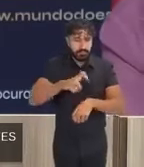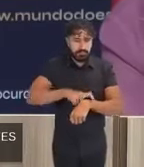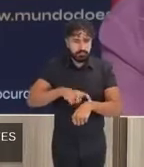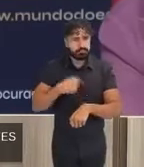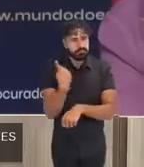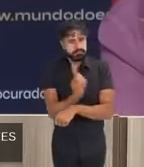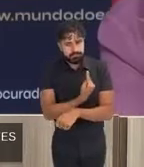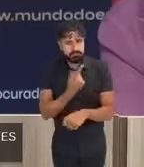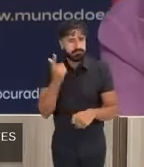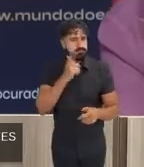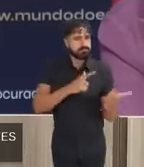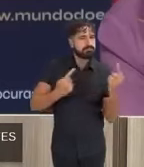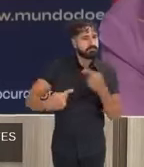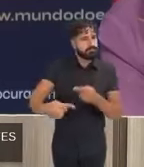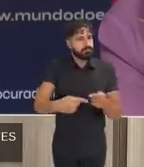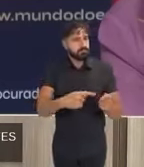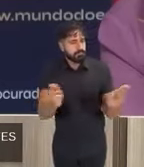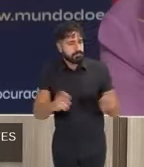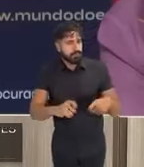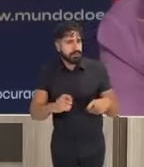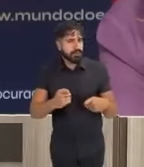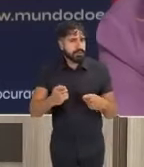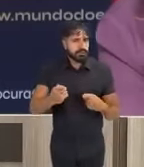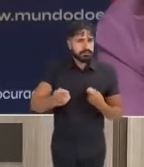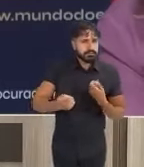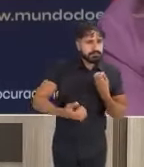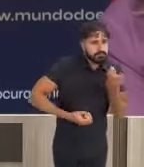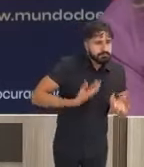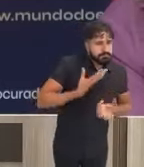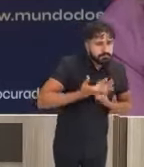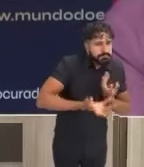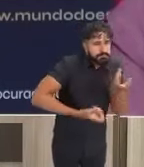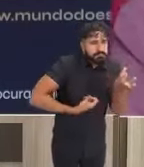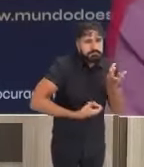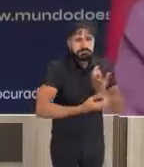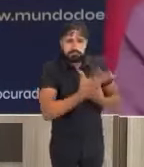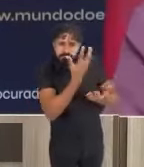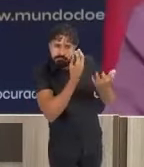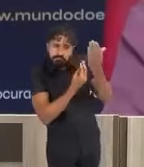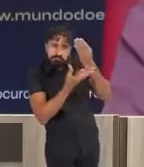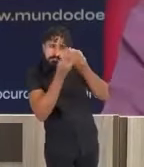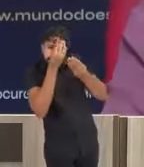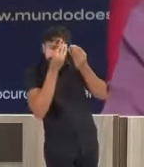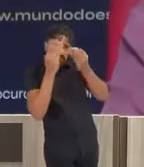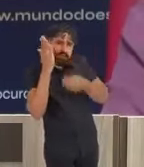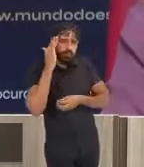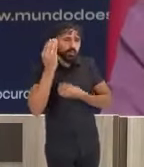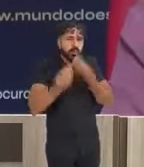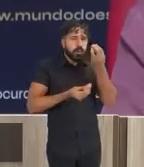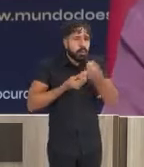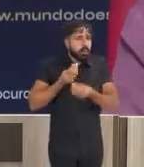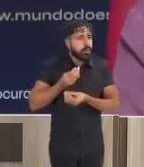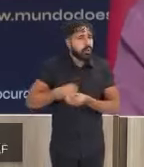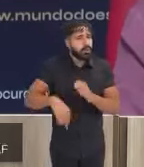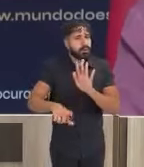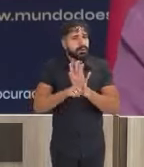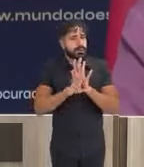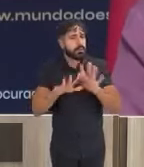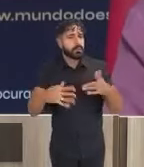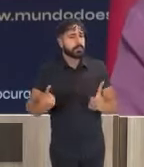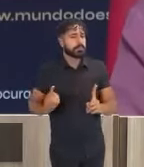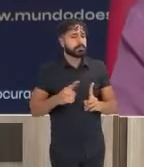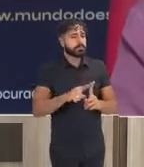ter essa possibilidade de nos ouvir, de saber como a lei, né, é difícil, né? Quais são os desafios da